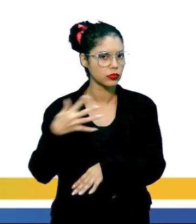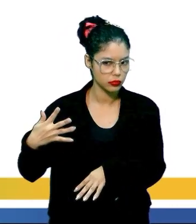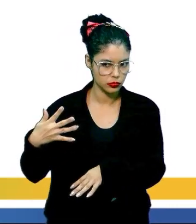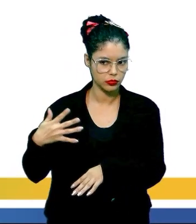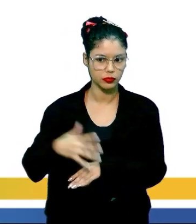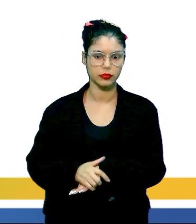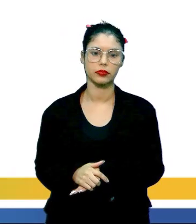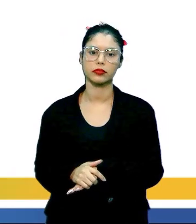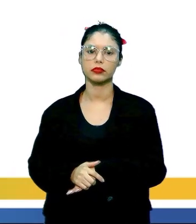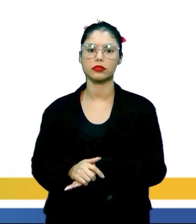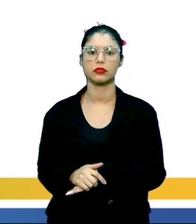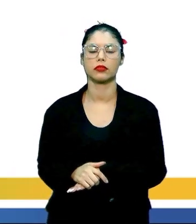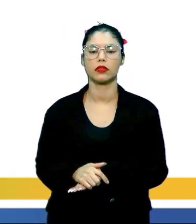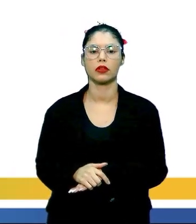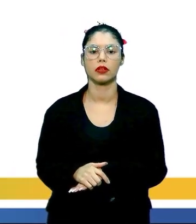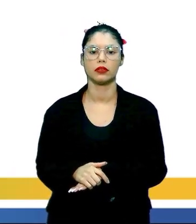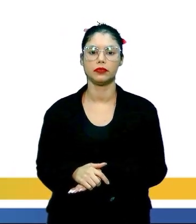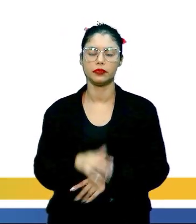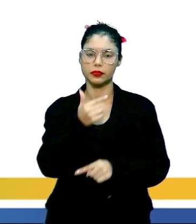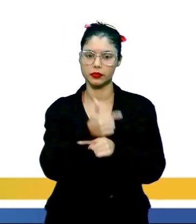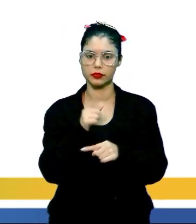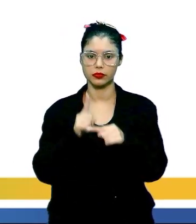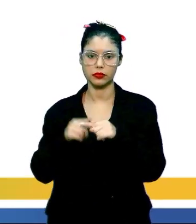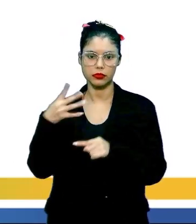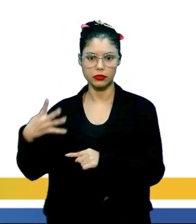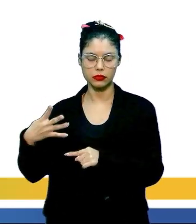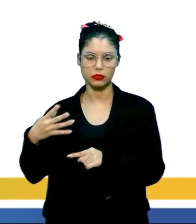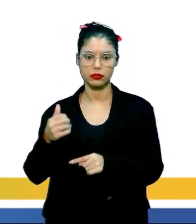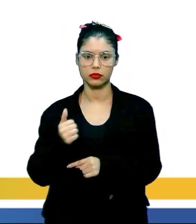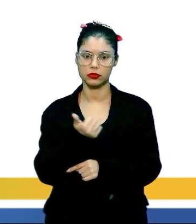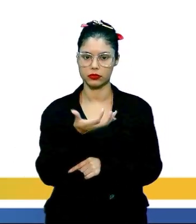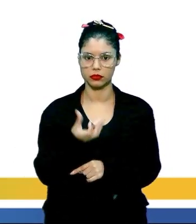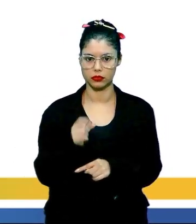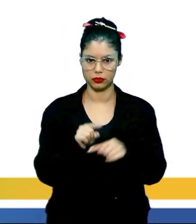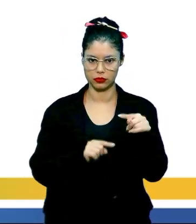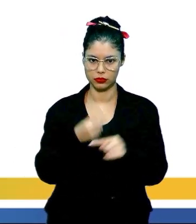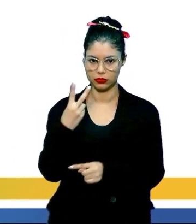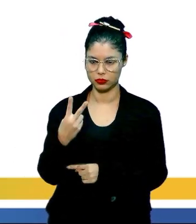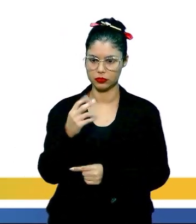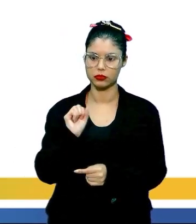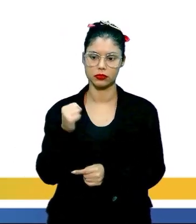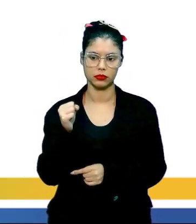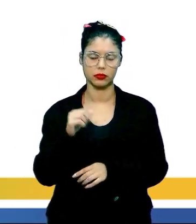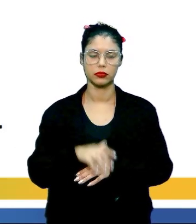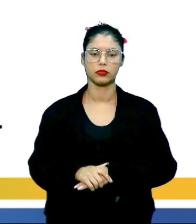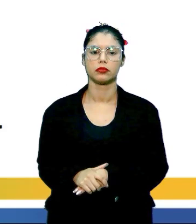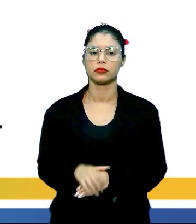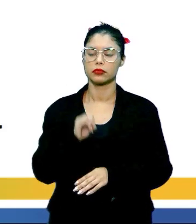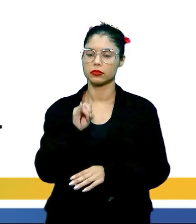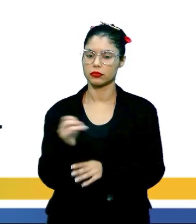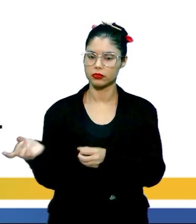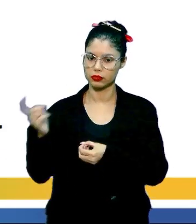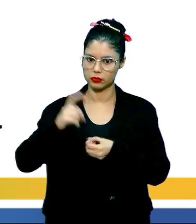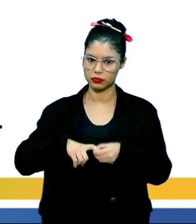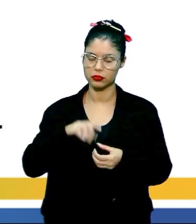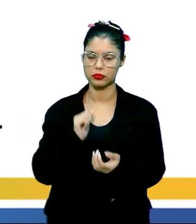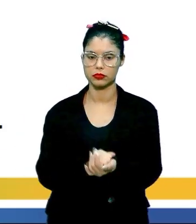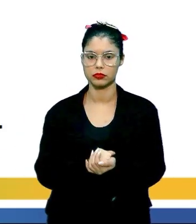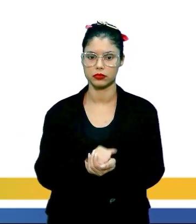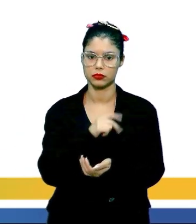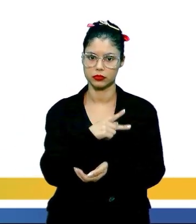aqui? 14. Tá? 2 mais 14, 16. Dividido por 2, 8. Se você voltar na